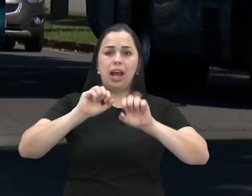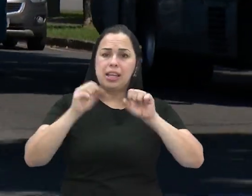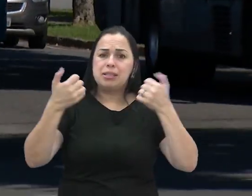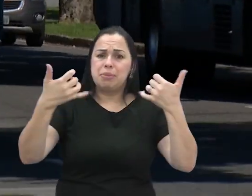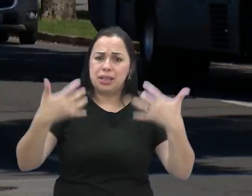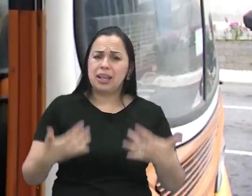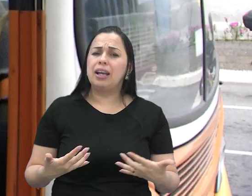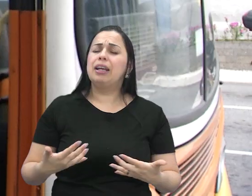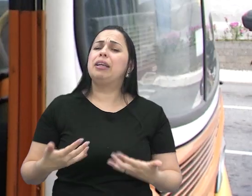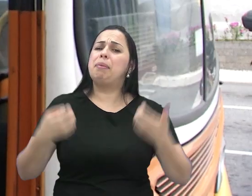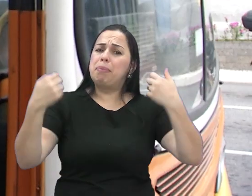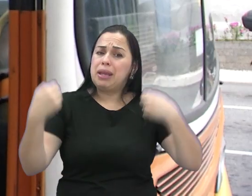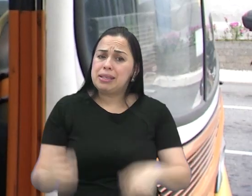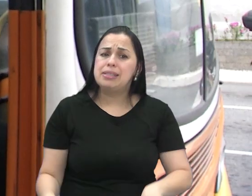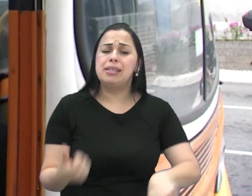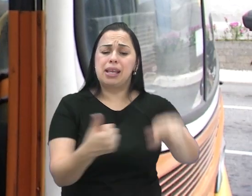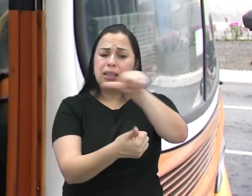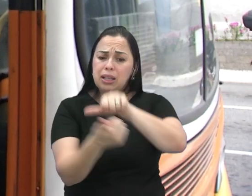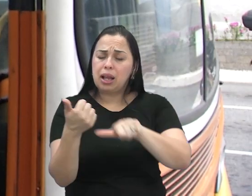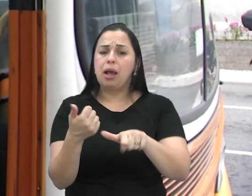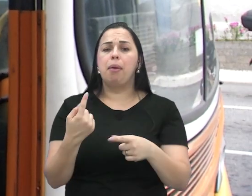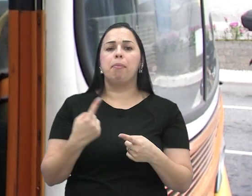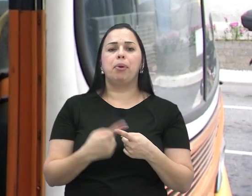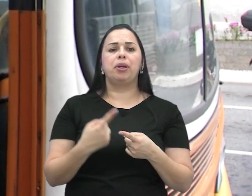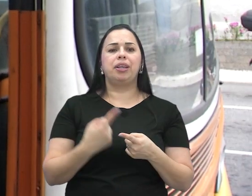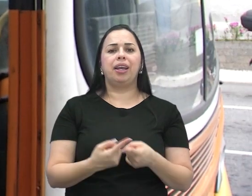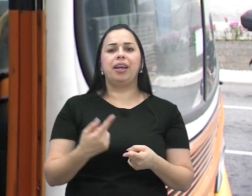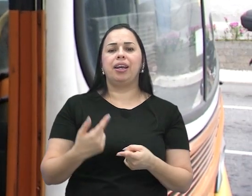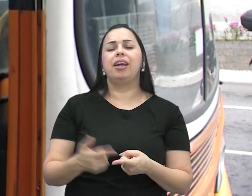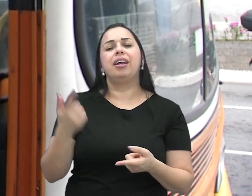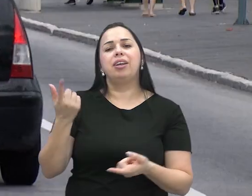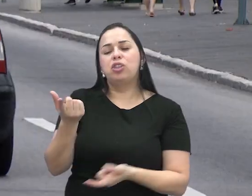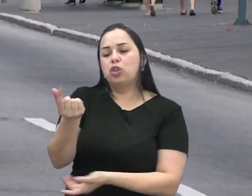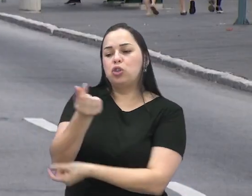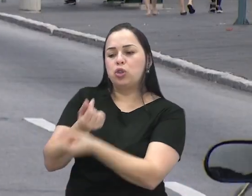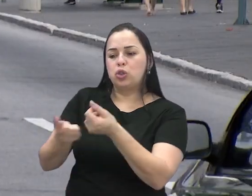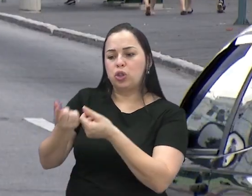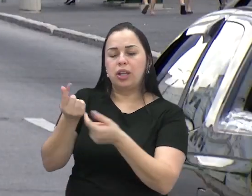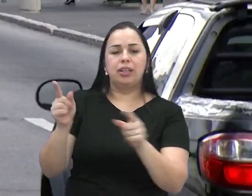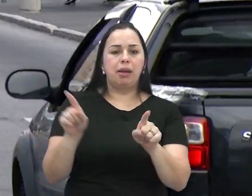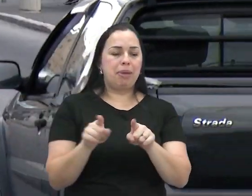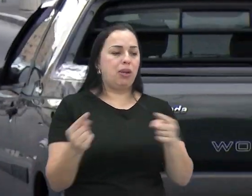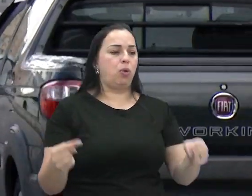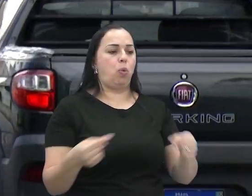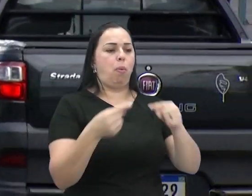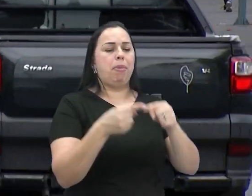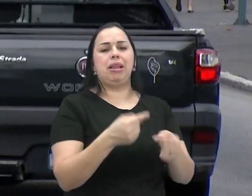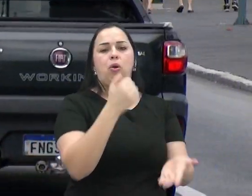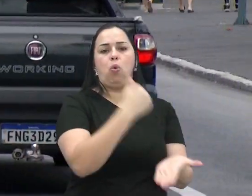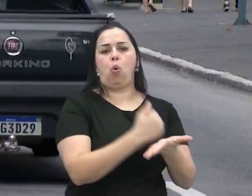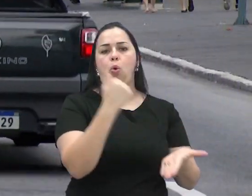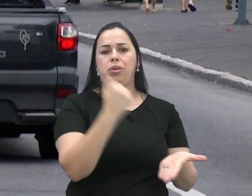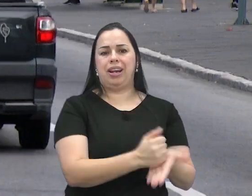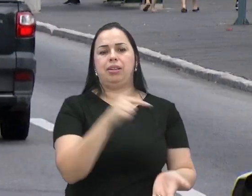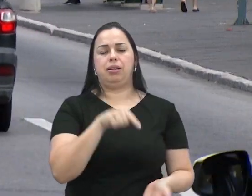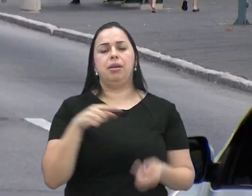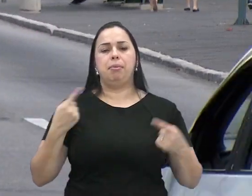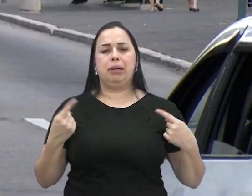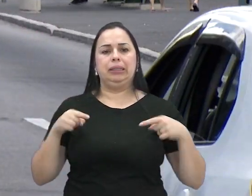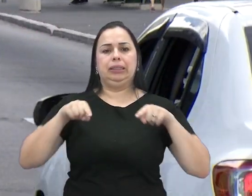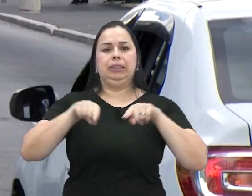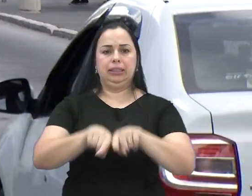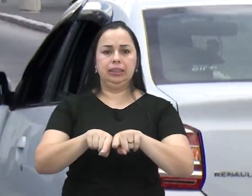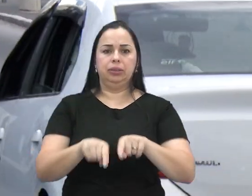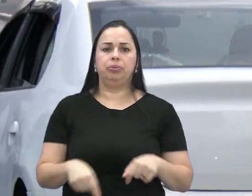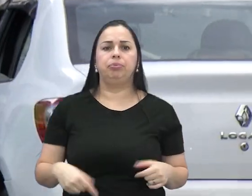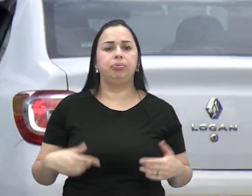Prefeitura, o reajuste é necessário para manter o equilíbrio financeiro e econômico dos contratos de concessão para a prestação de